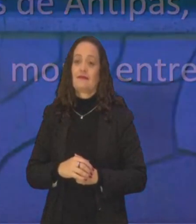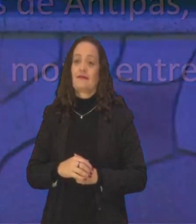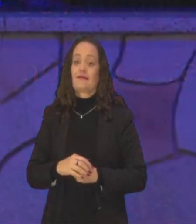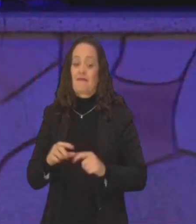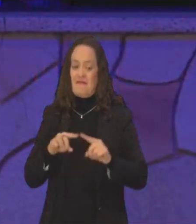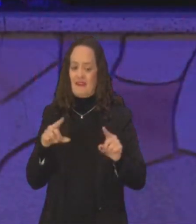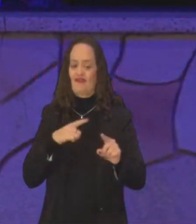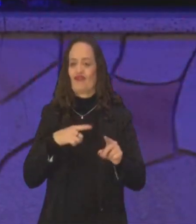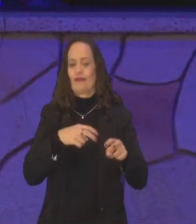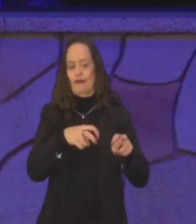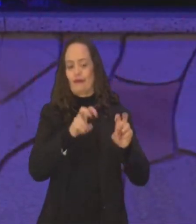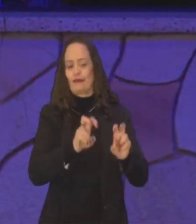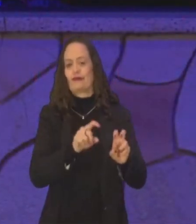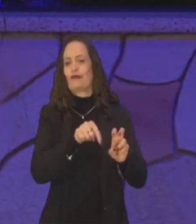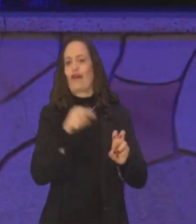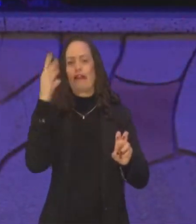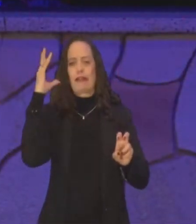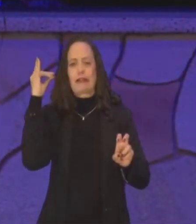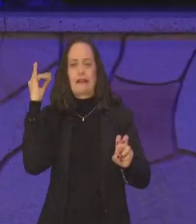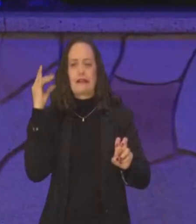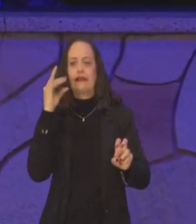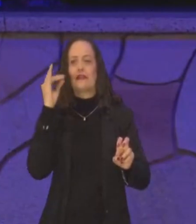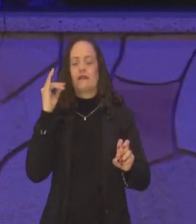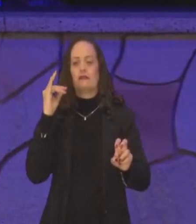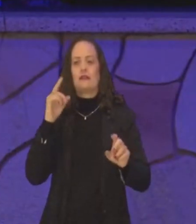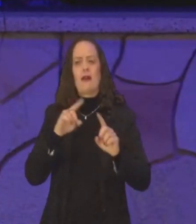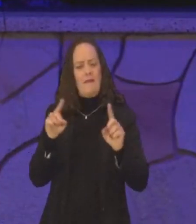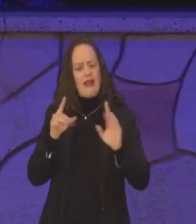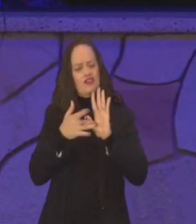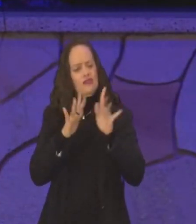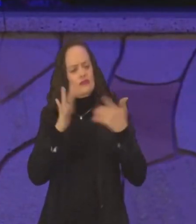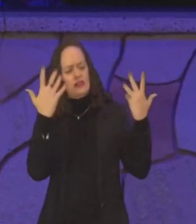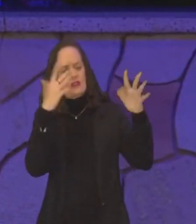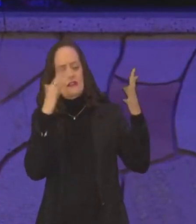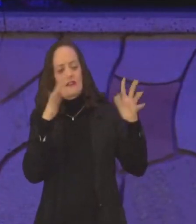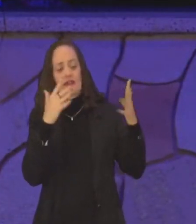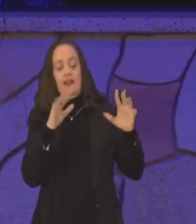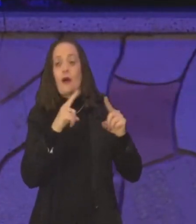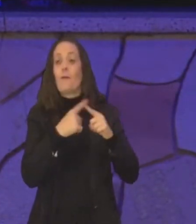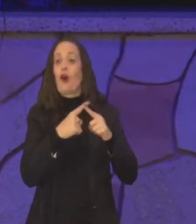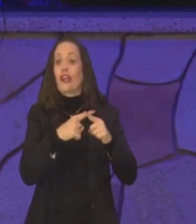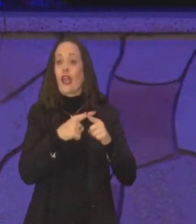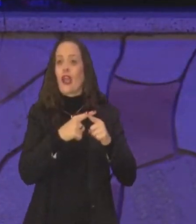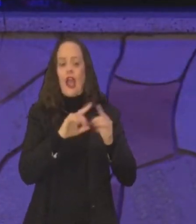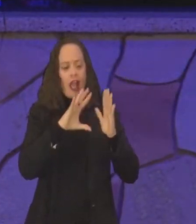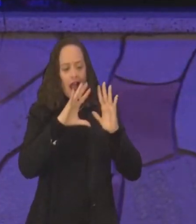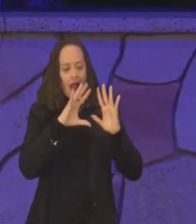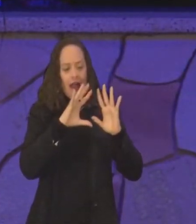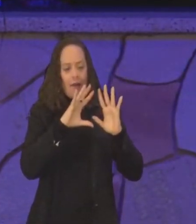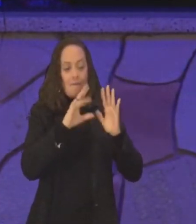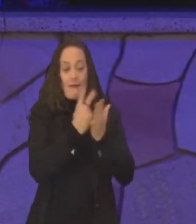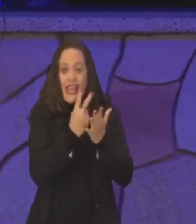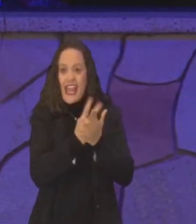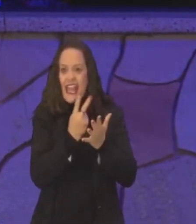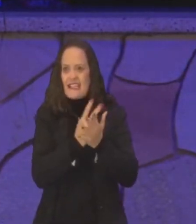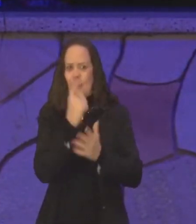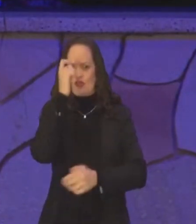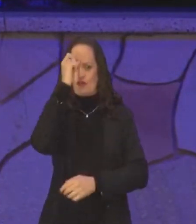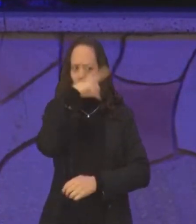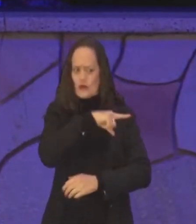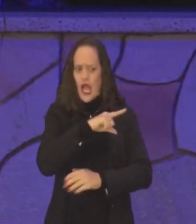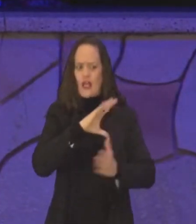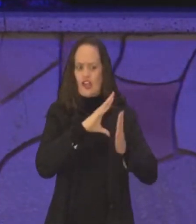Satanás está. O elogio de Cristo para com esta igreja é a sua perseverança em meio à